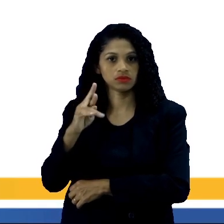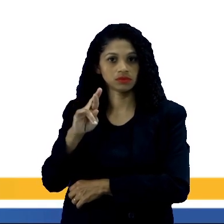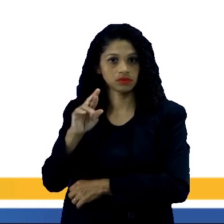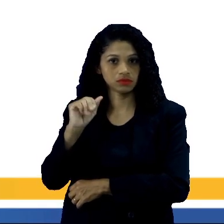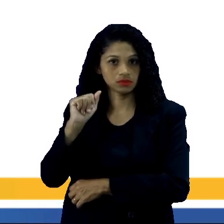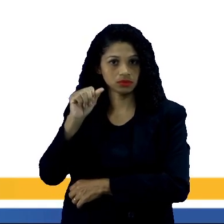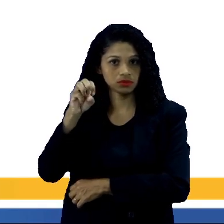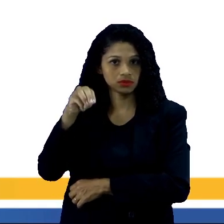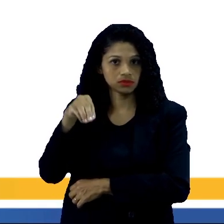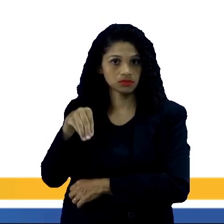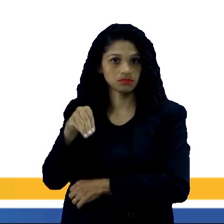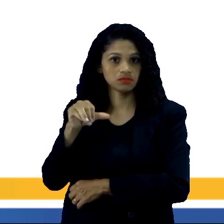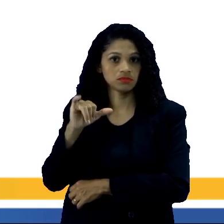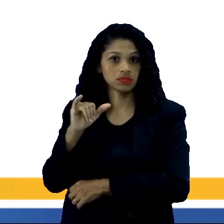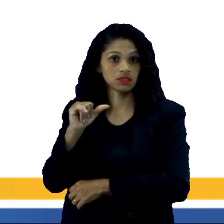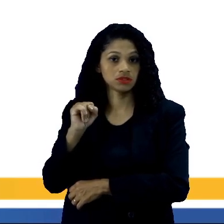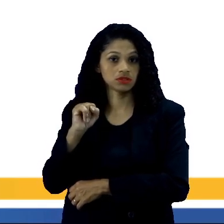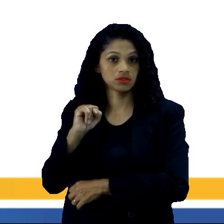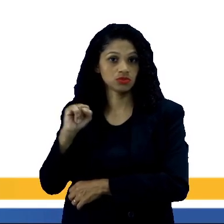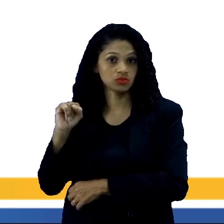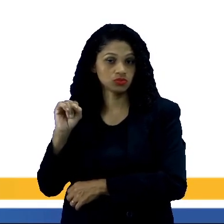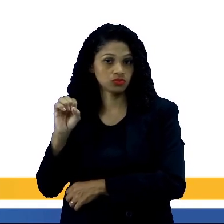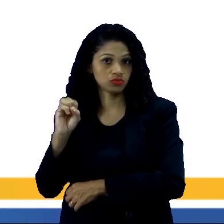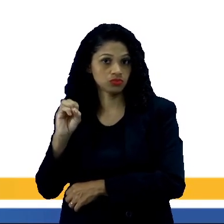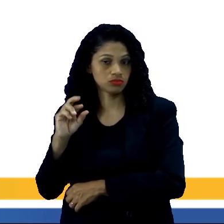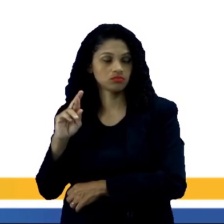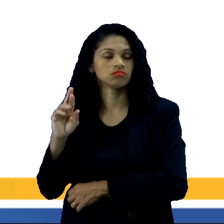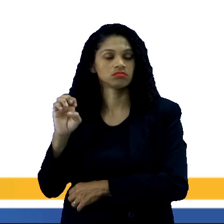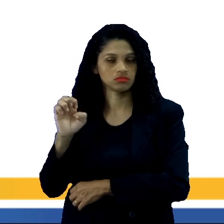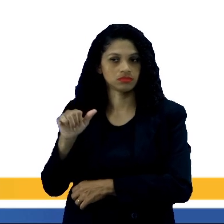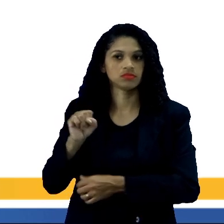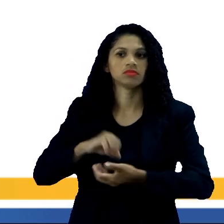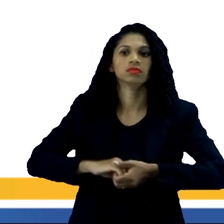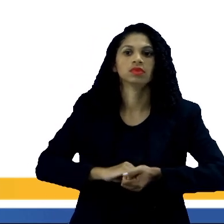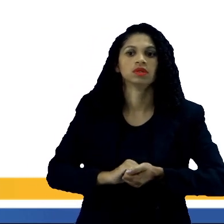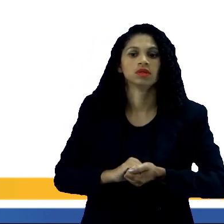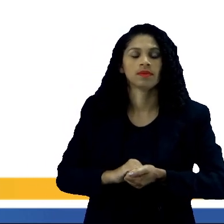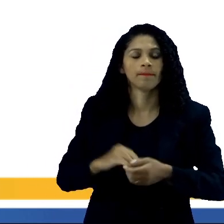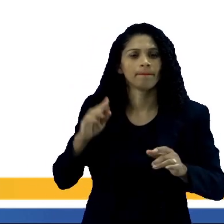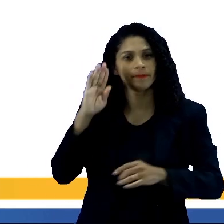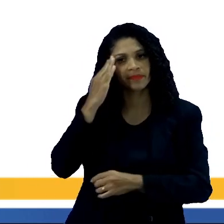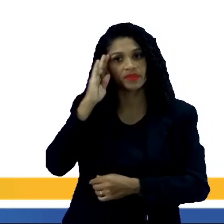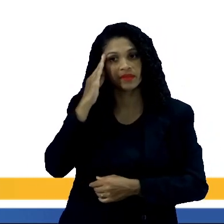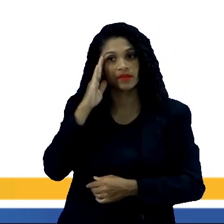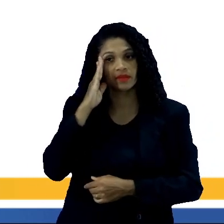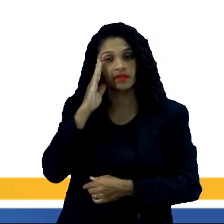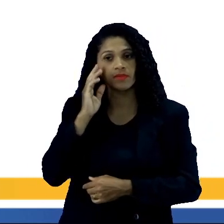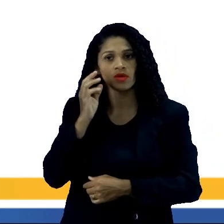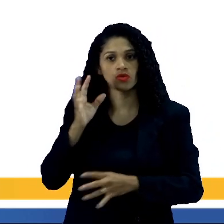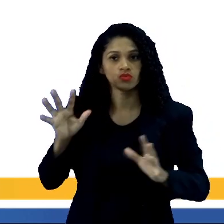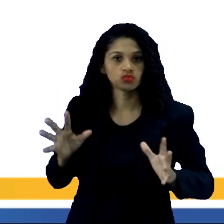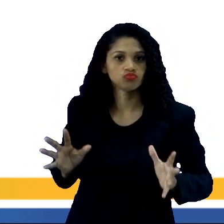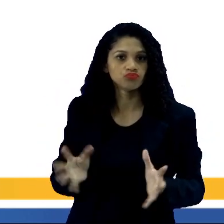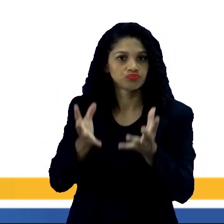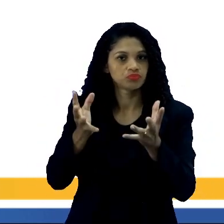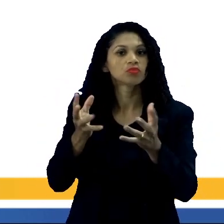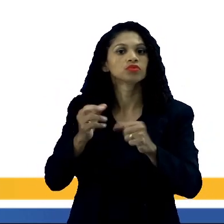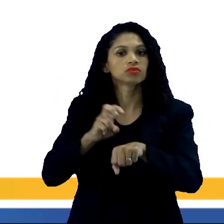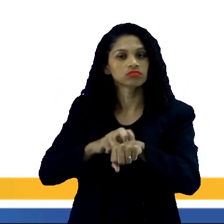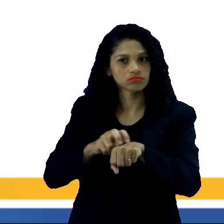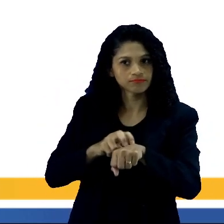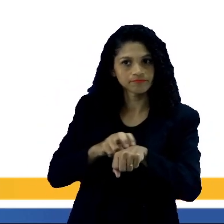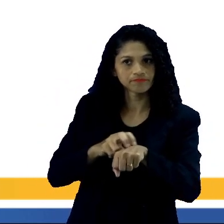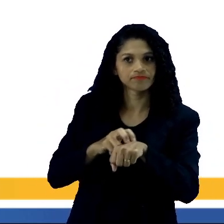nervoso. E aí, para a gente entender mais um pouquinho essa questão do impulso nervoso, o que a gente pode ver aí, ó? Lembra que eu falei para vocês,